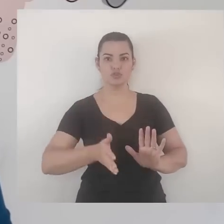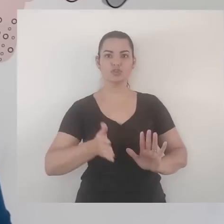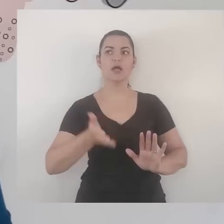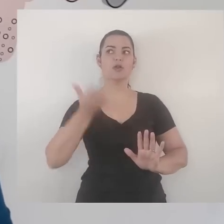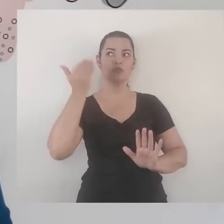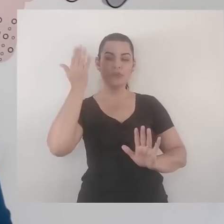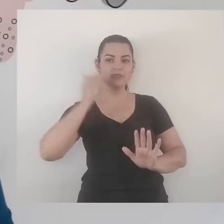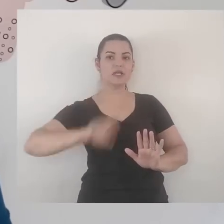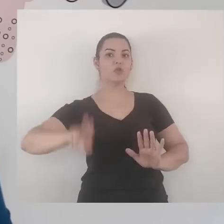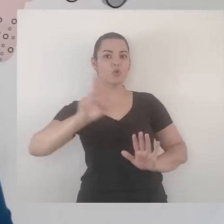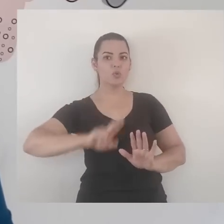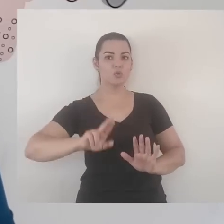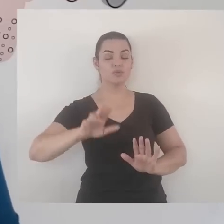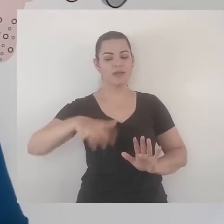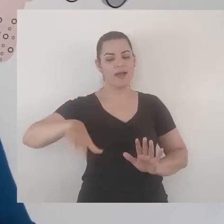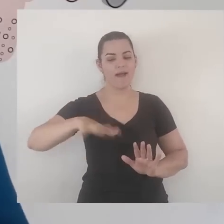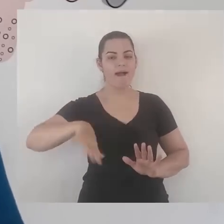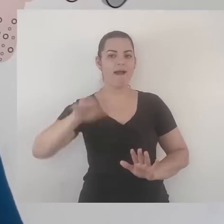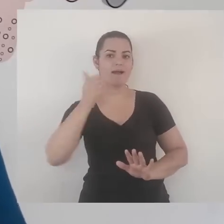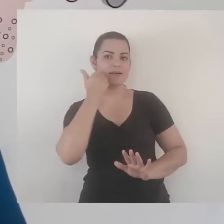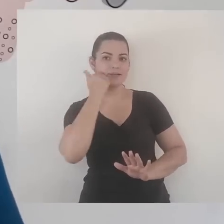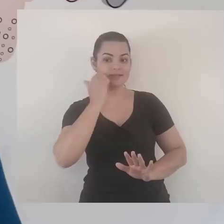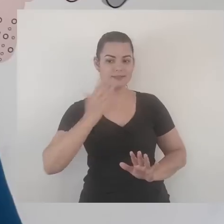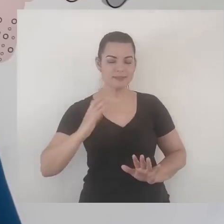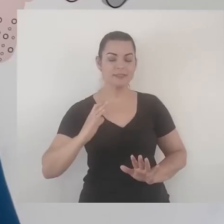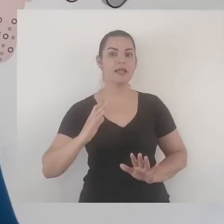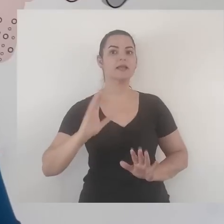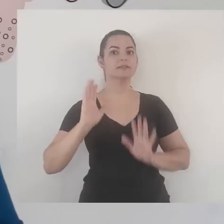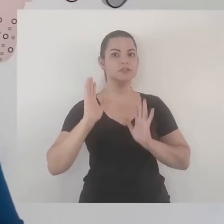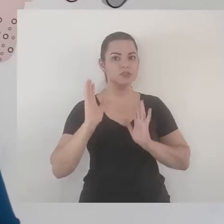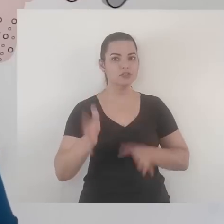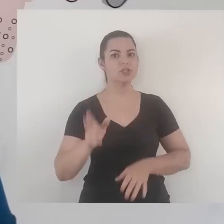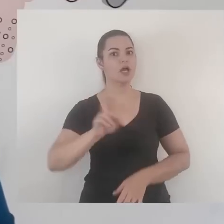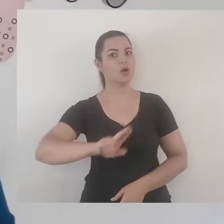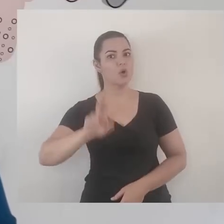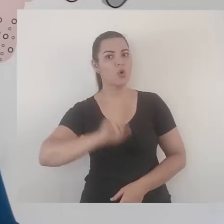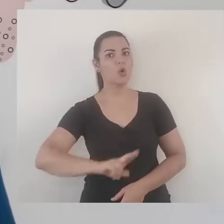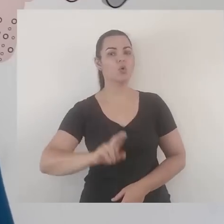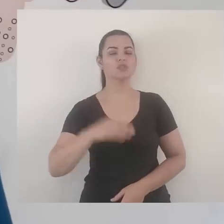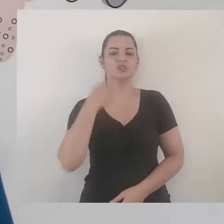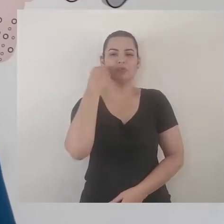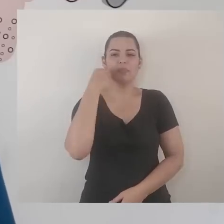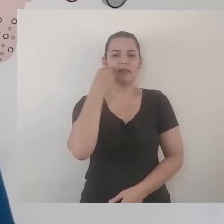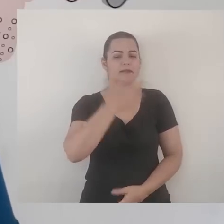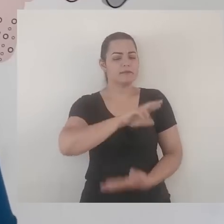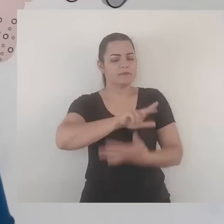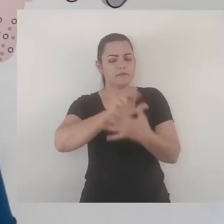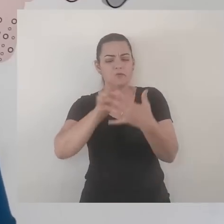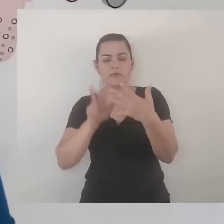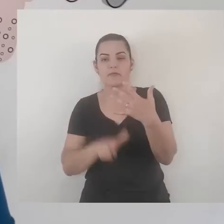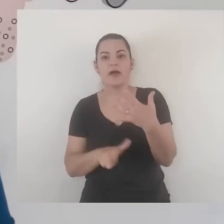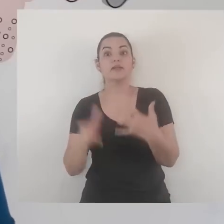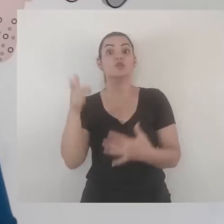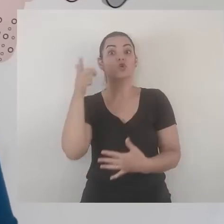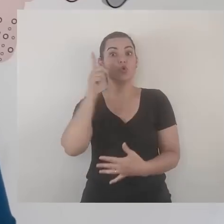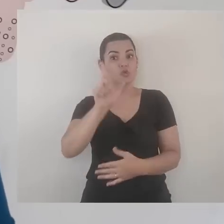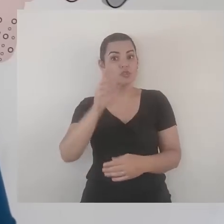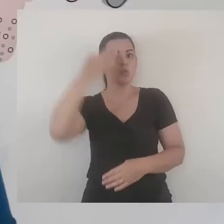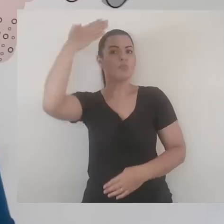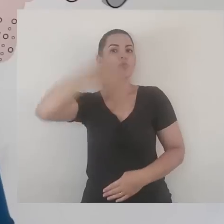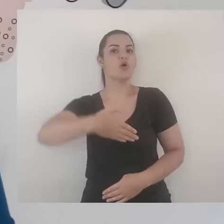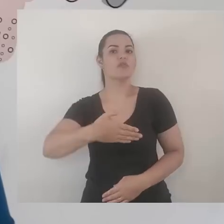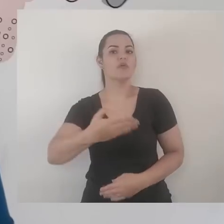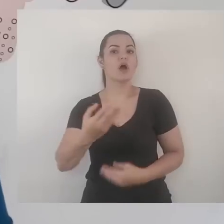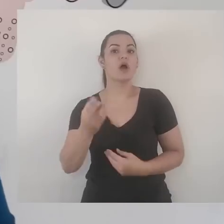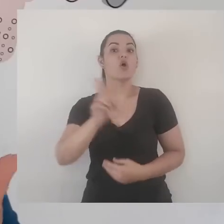ciência, sabia? Vários experimentos científicos puderam ser comprovados com